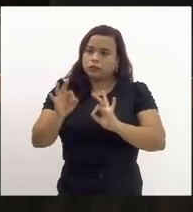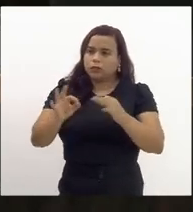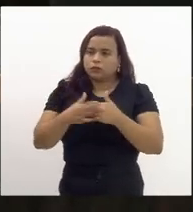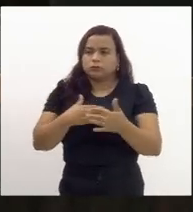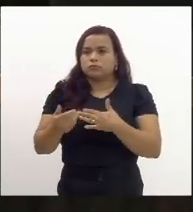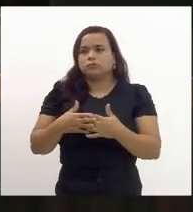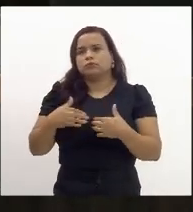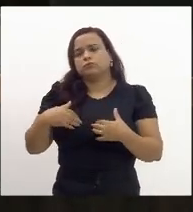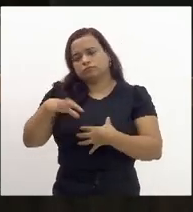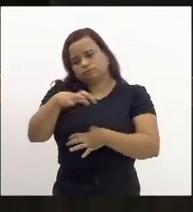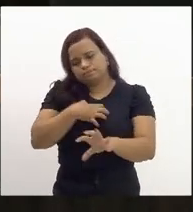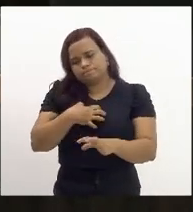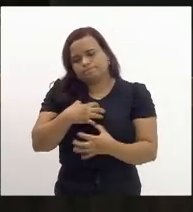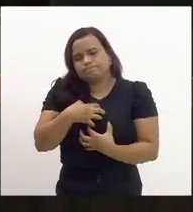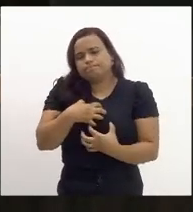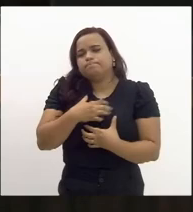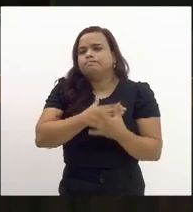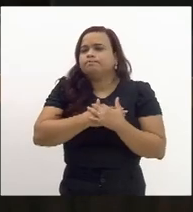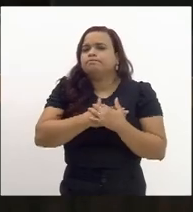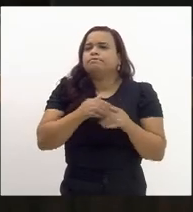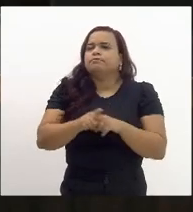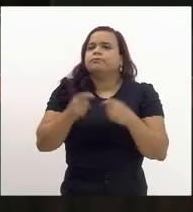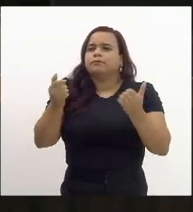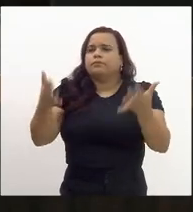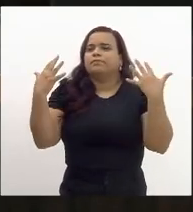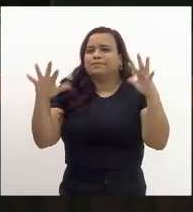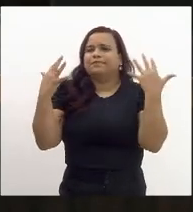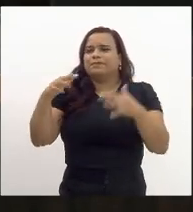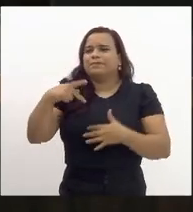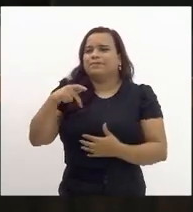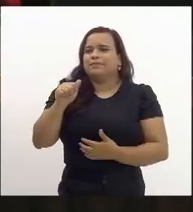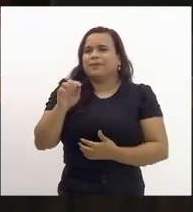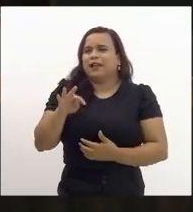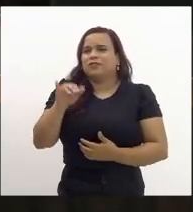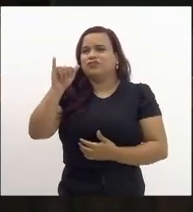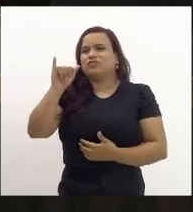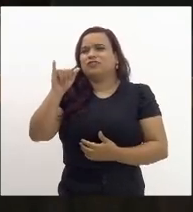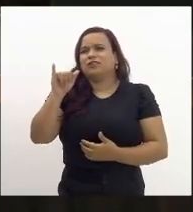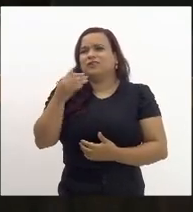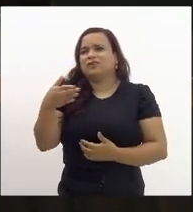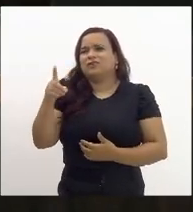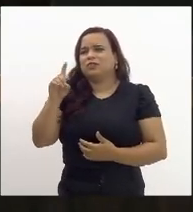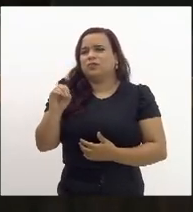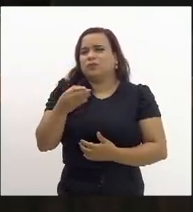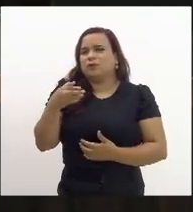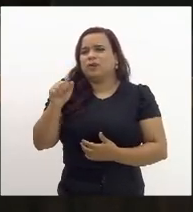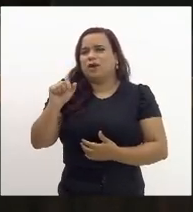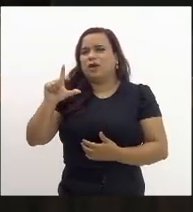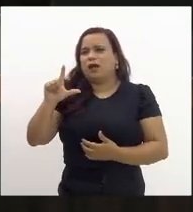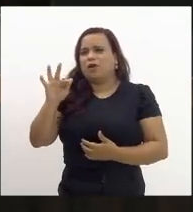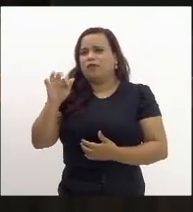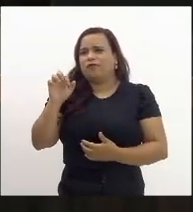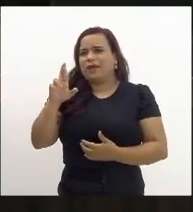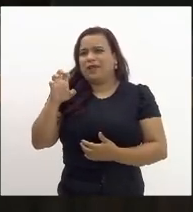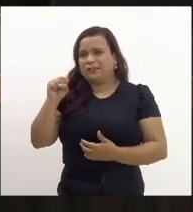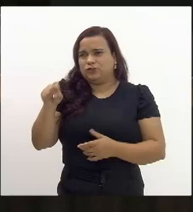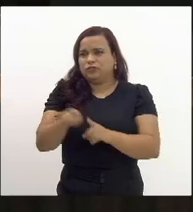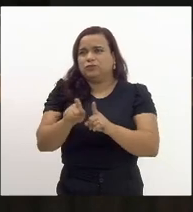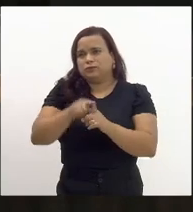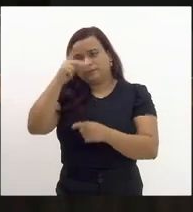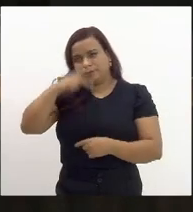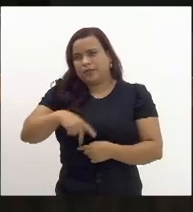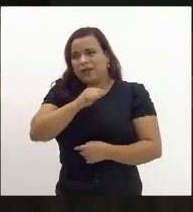aqui me solidarizar e parabenizar o Patildo Alferes, esse patrono, e ao nosso presidente